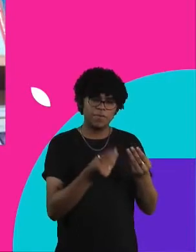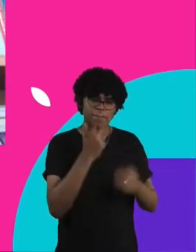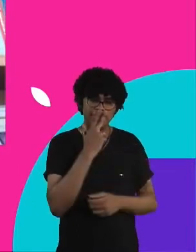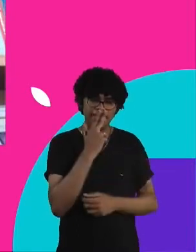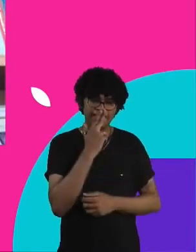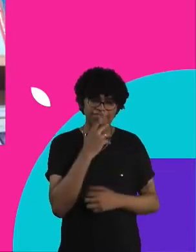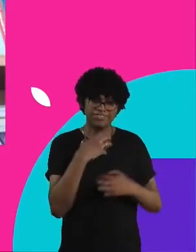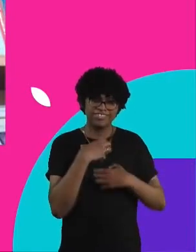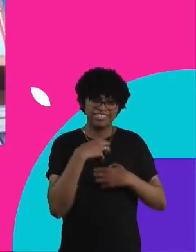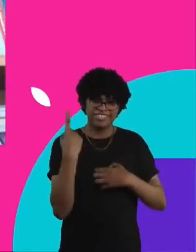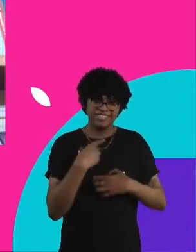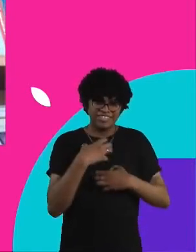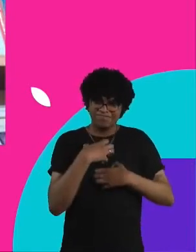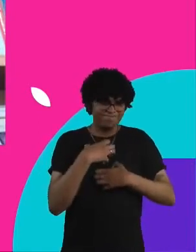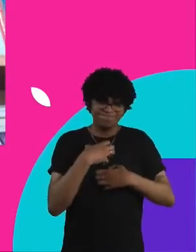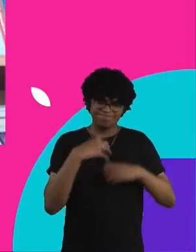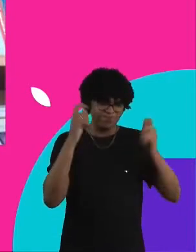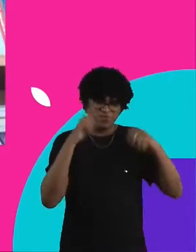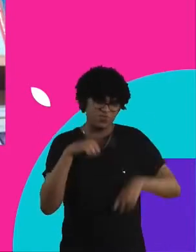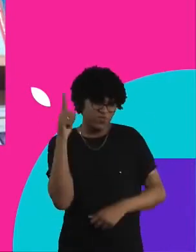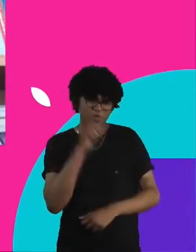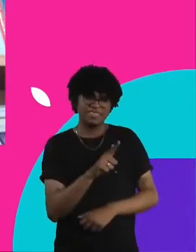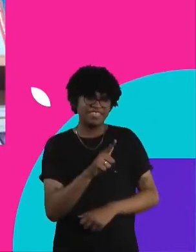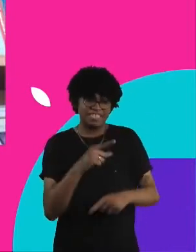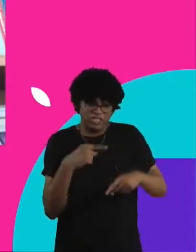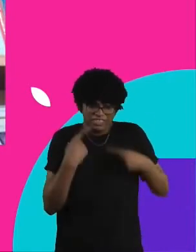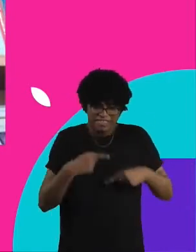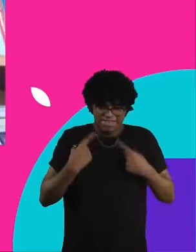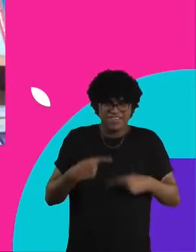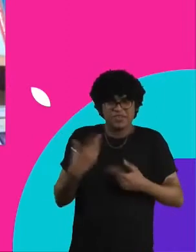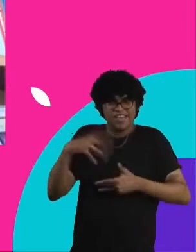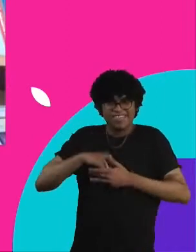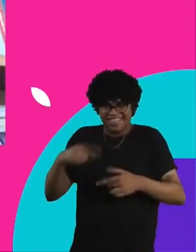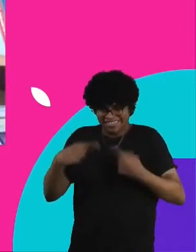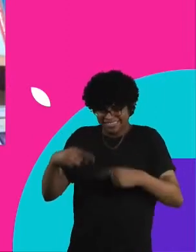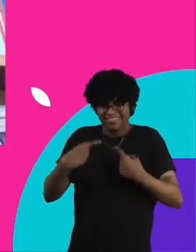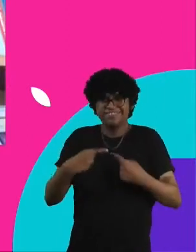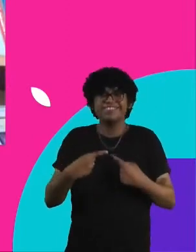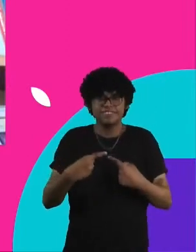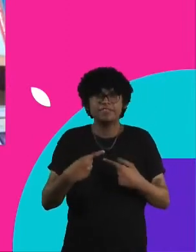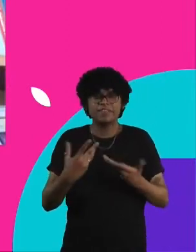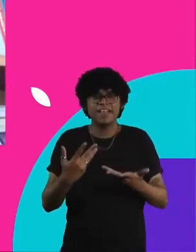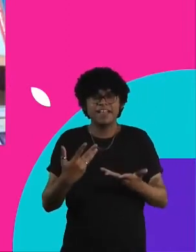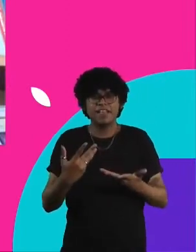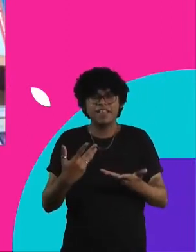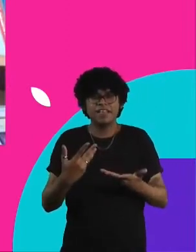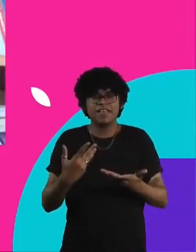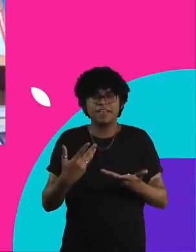sente impotente em relação aos nossos desafios internos, assim. E ouvindo,